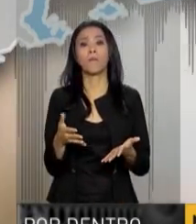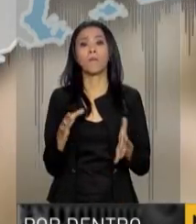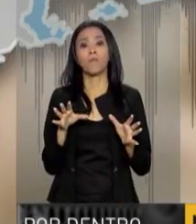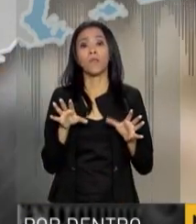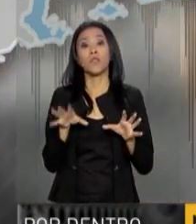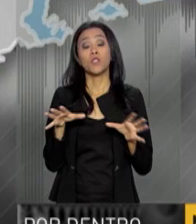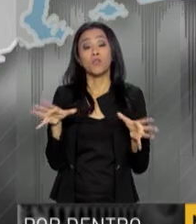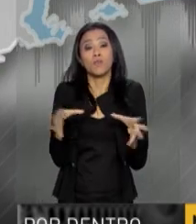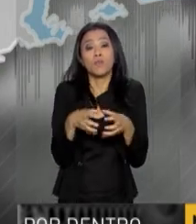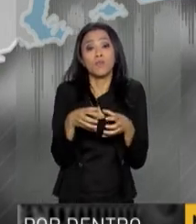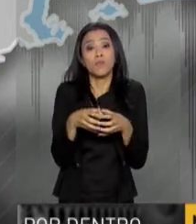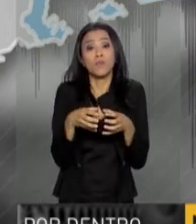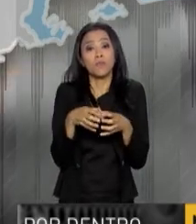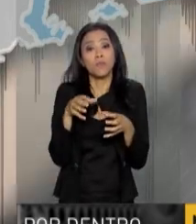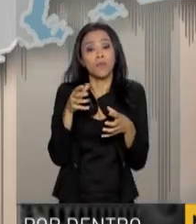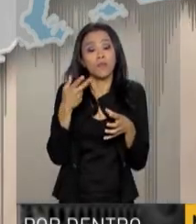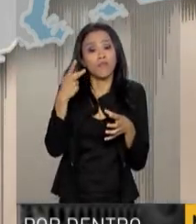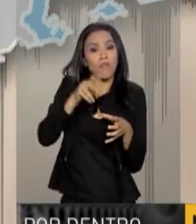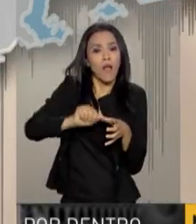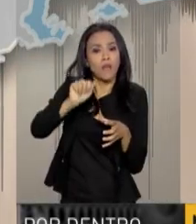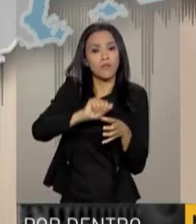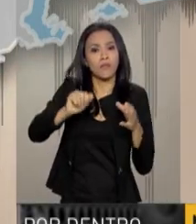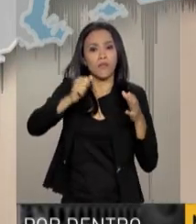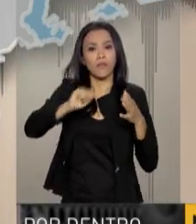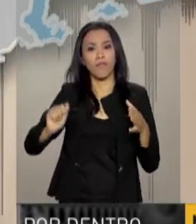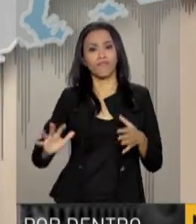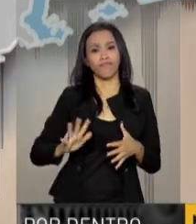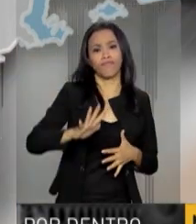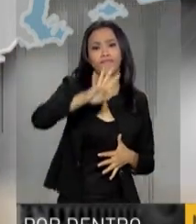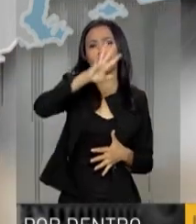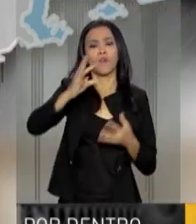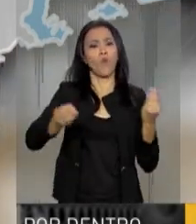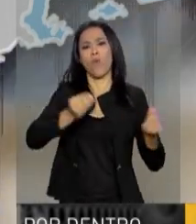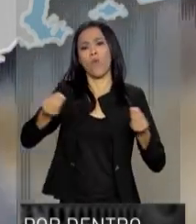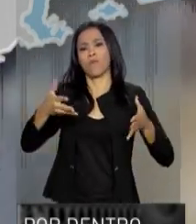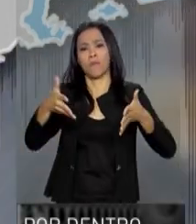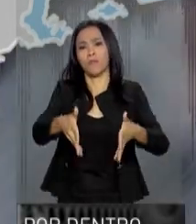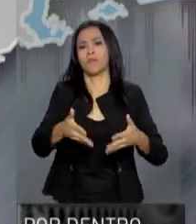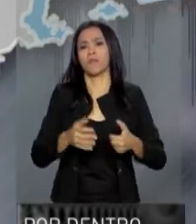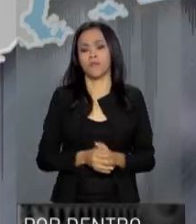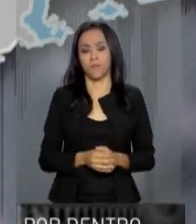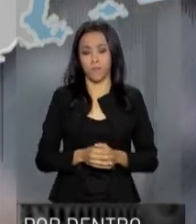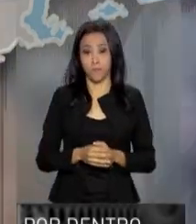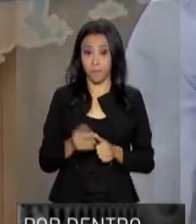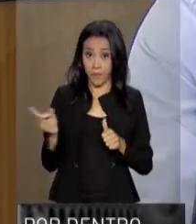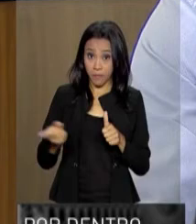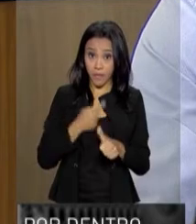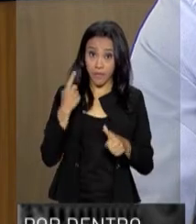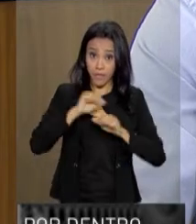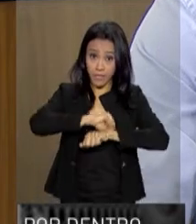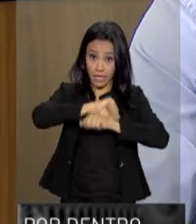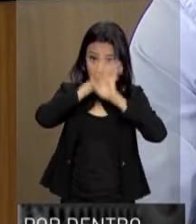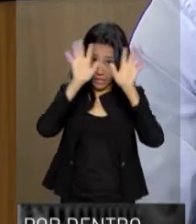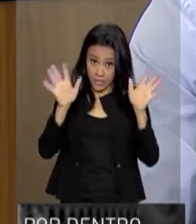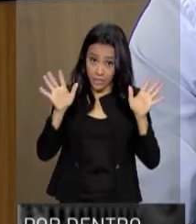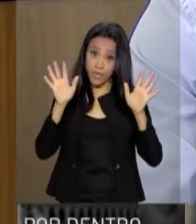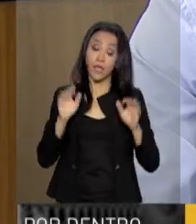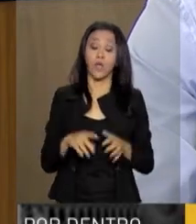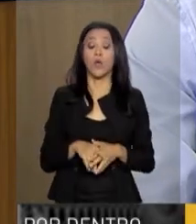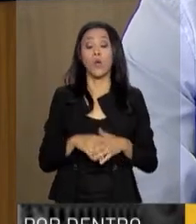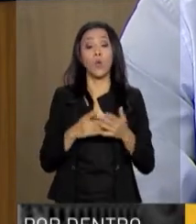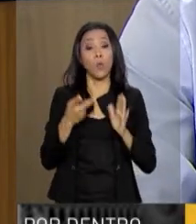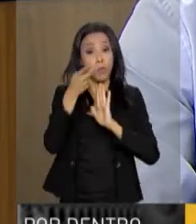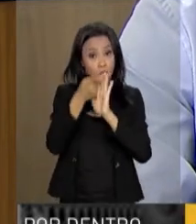no inova jogos como é que vai ter a sua participação secretário primeiro esclarecer que o projeto inova jovem